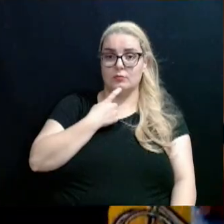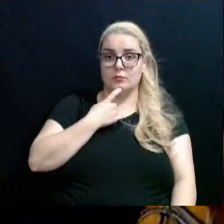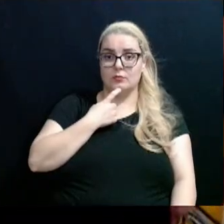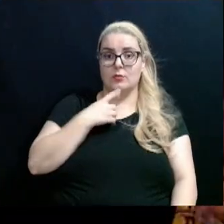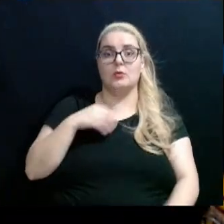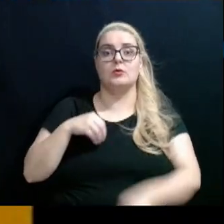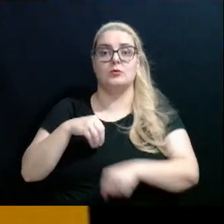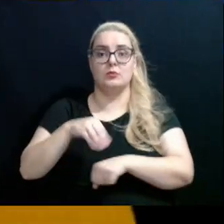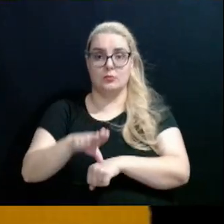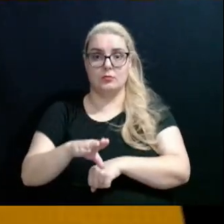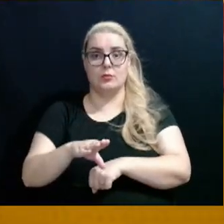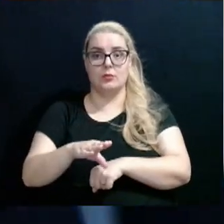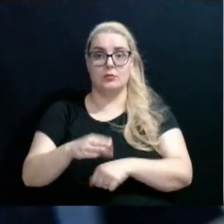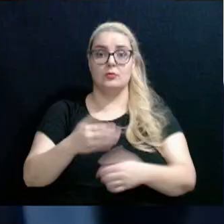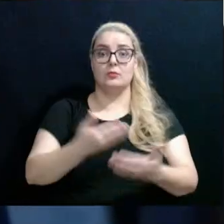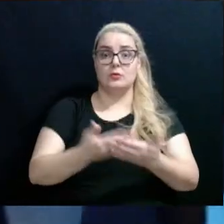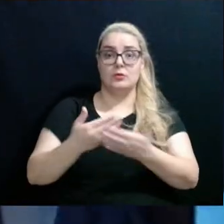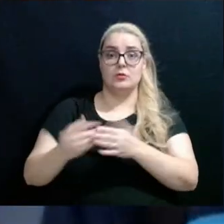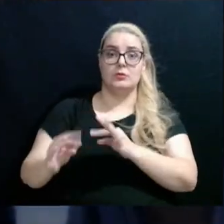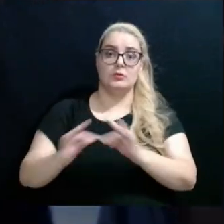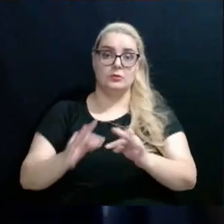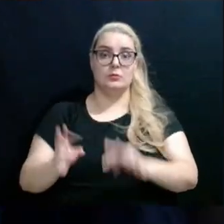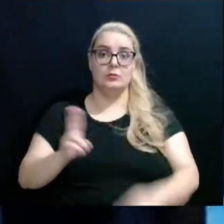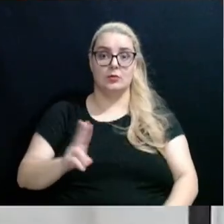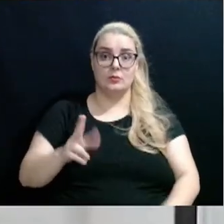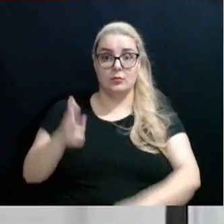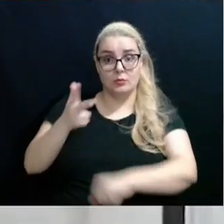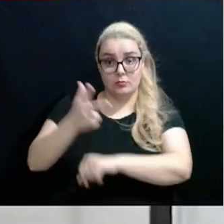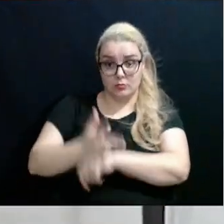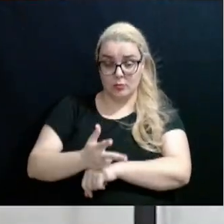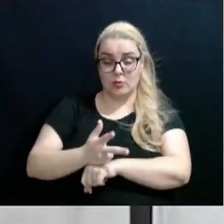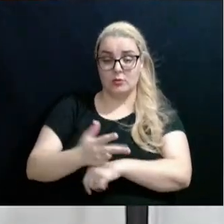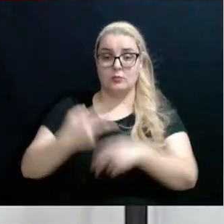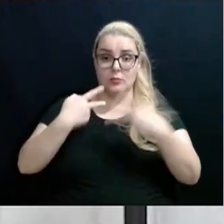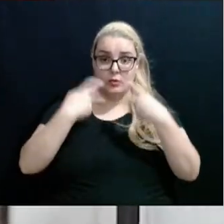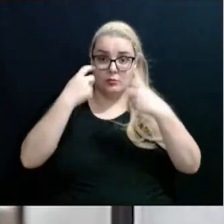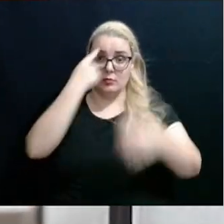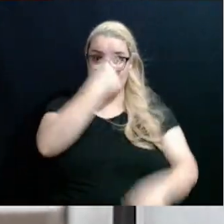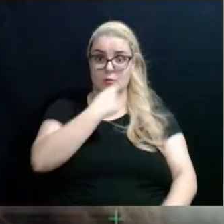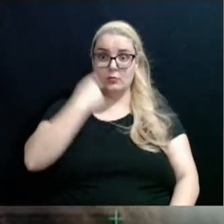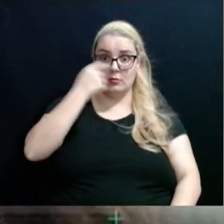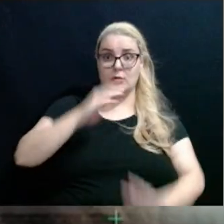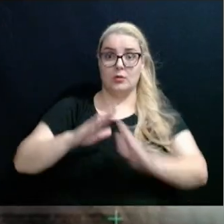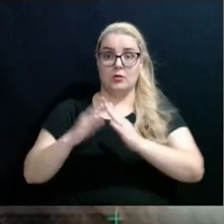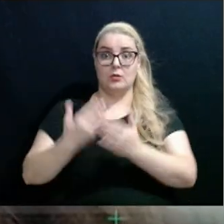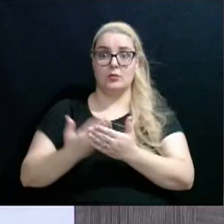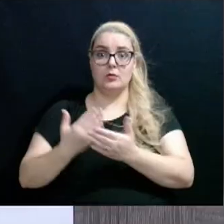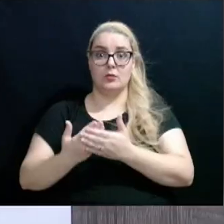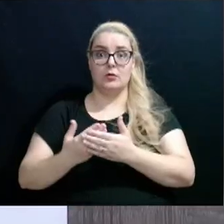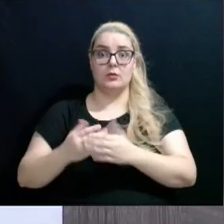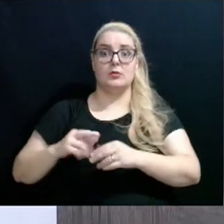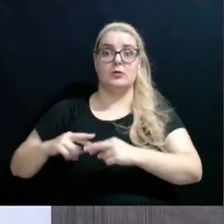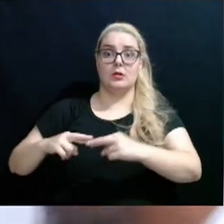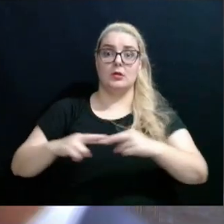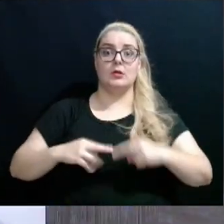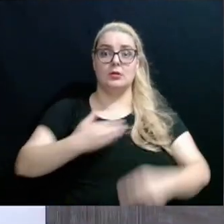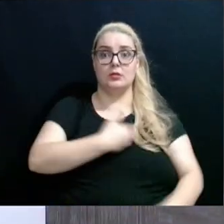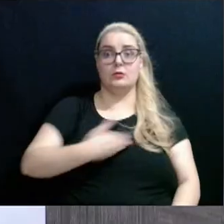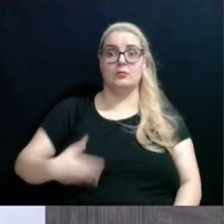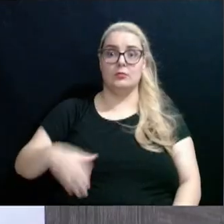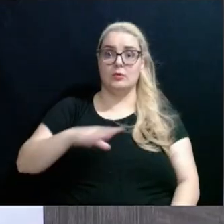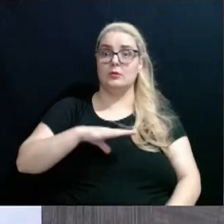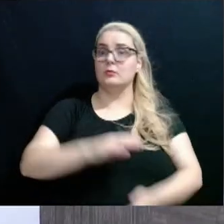indicação, estudo técnico para a instalação de câmeras de reconhecimento facial em escolas da rede pública municipal. Nós,